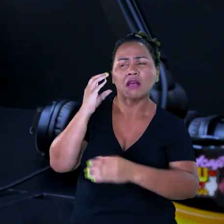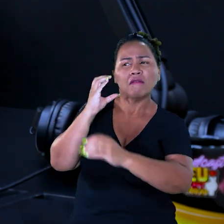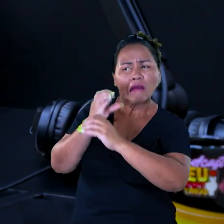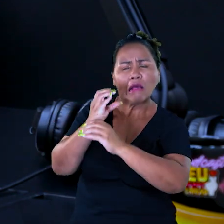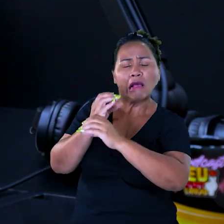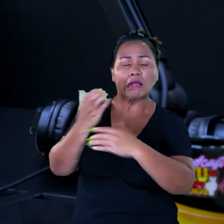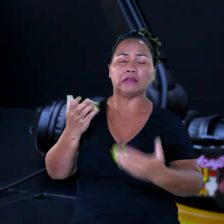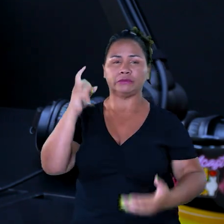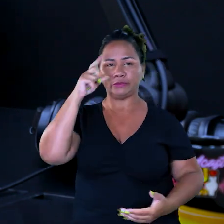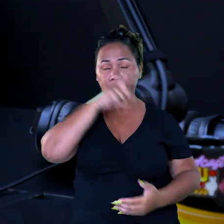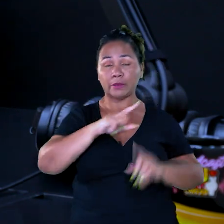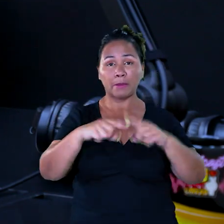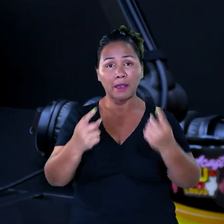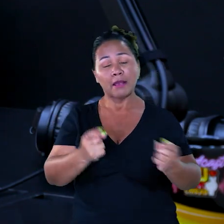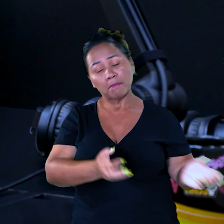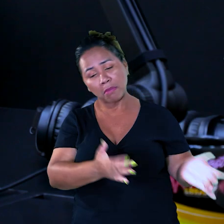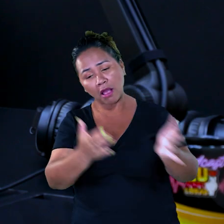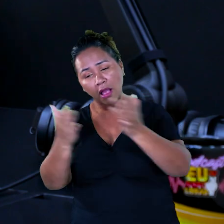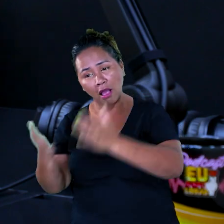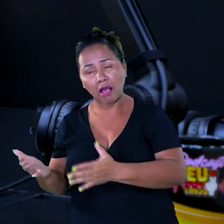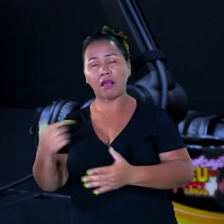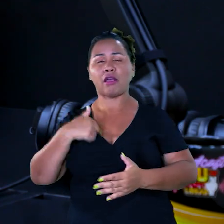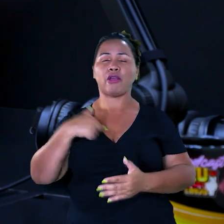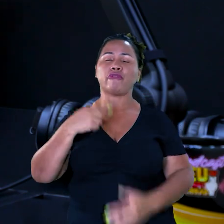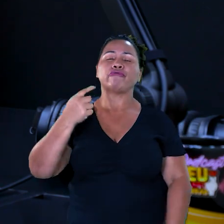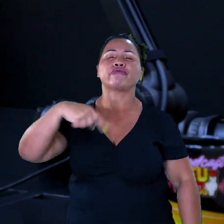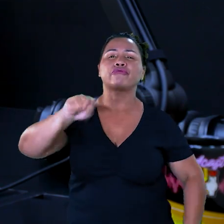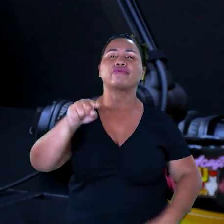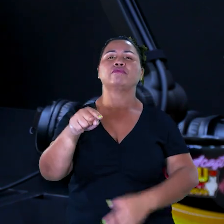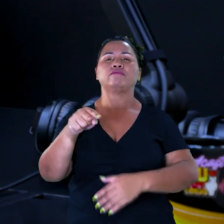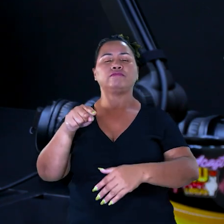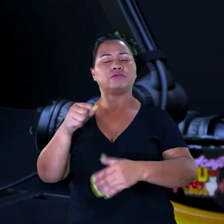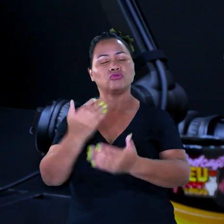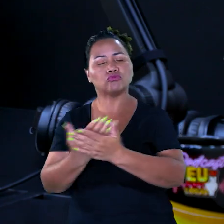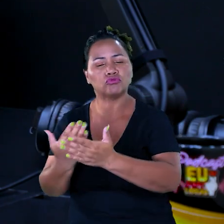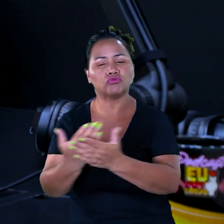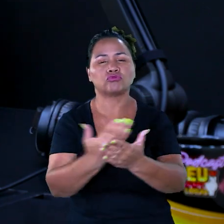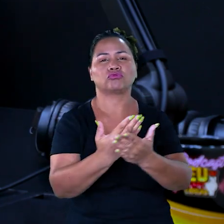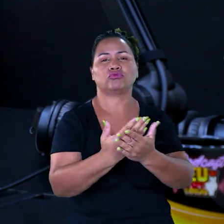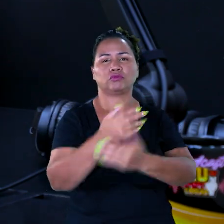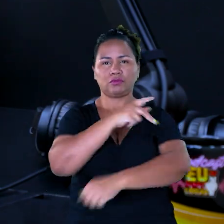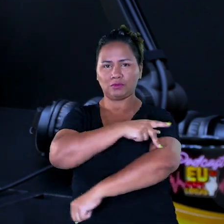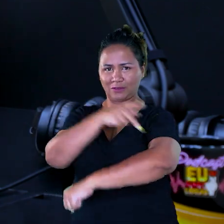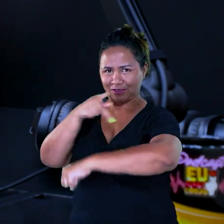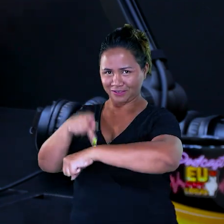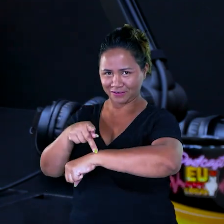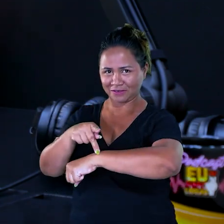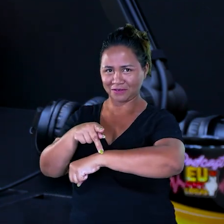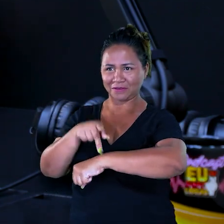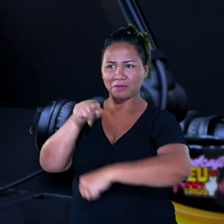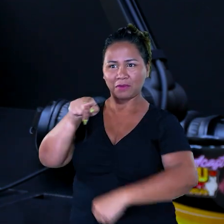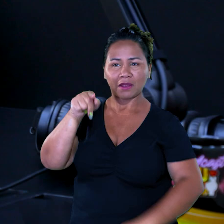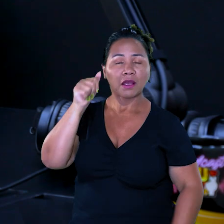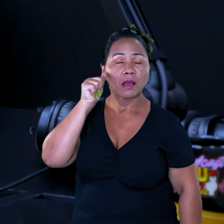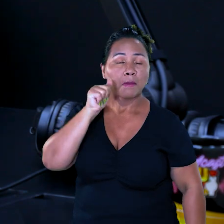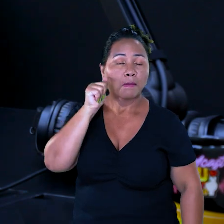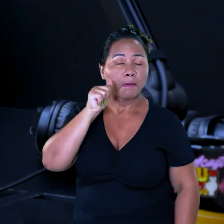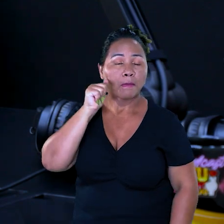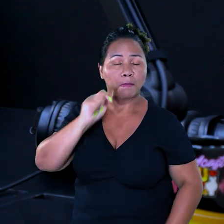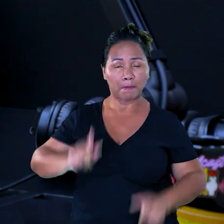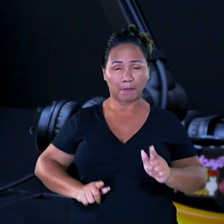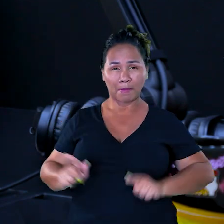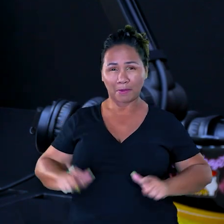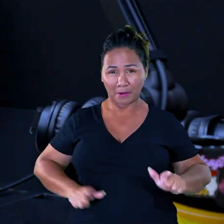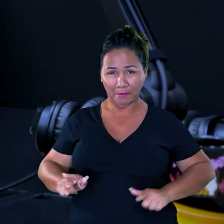lá em Braslândia mesmo. E aí, uma prima minha, a Alessandra, se a Alessandra estiver me escutando agora, ela falou, vamos fazer um curso de Libras? Eu